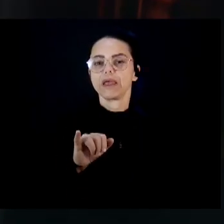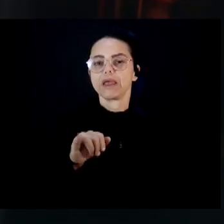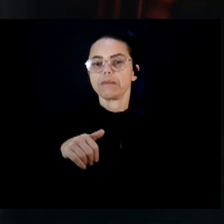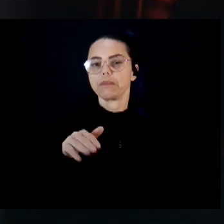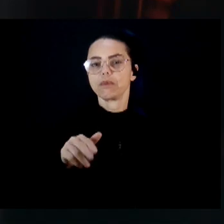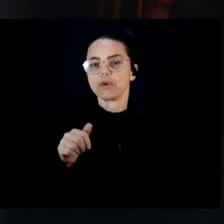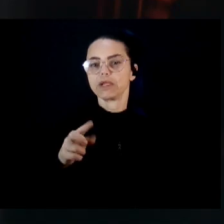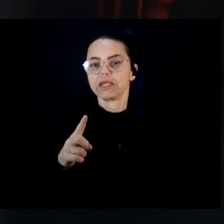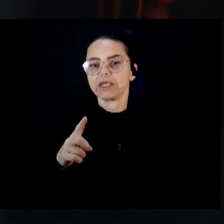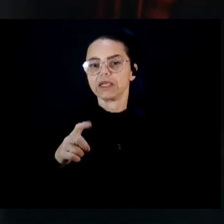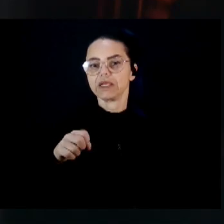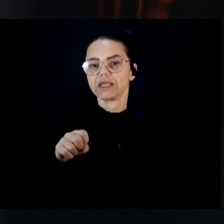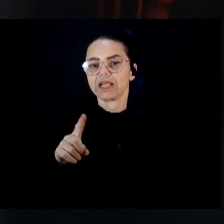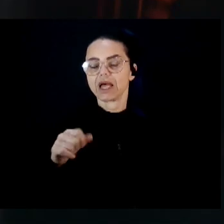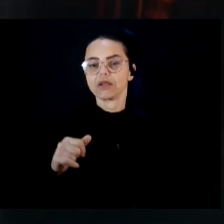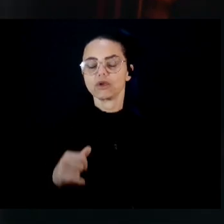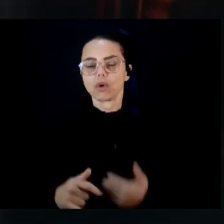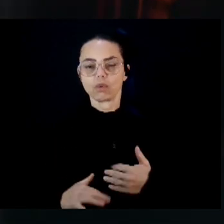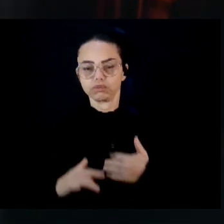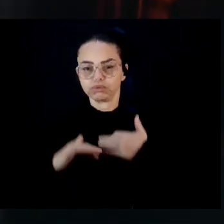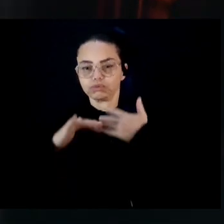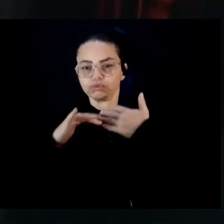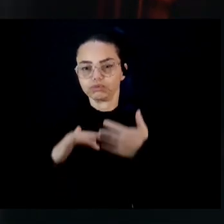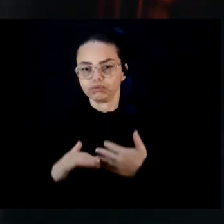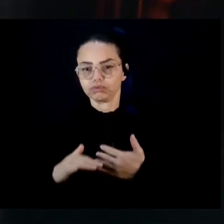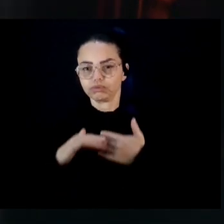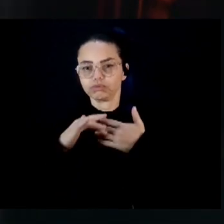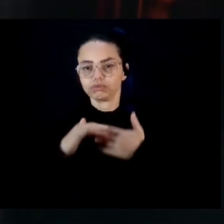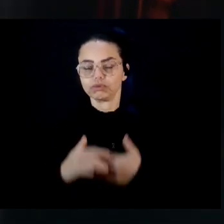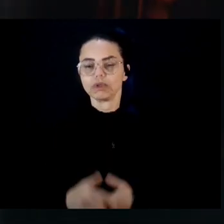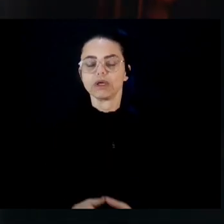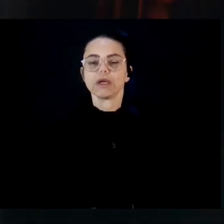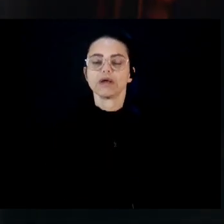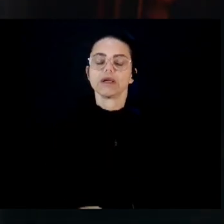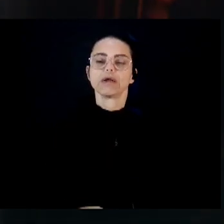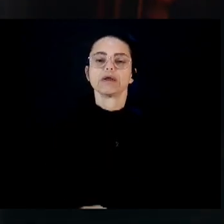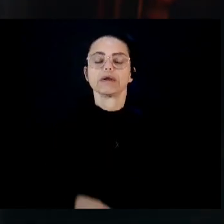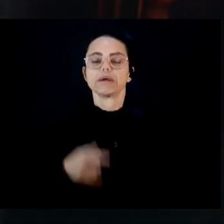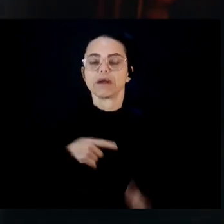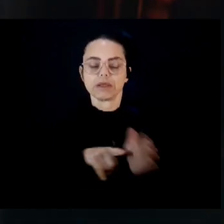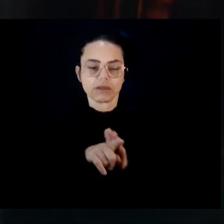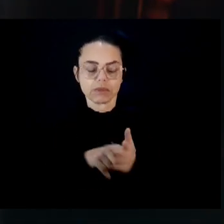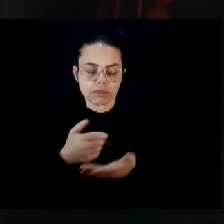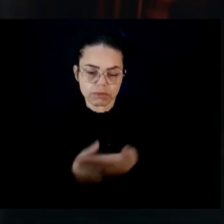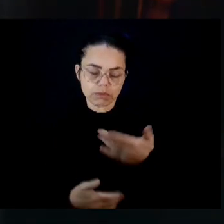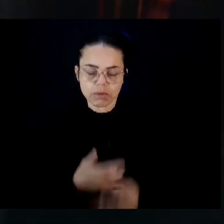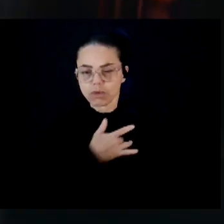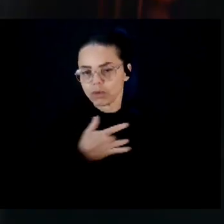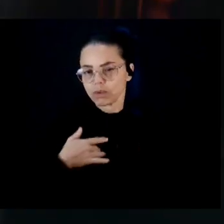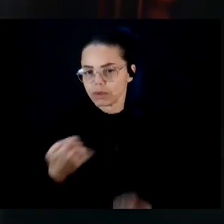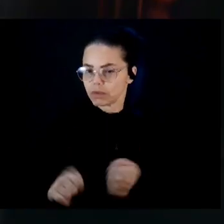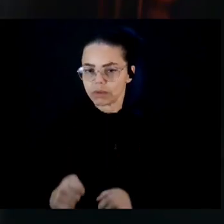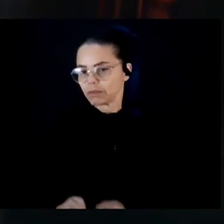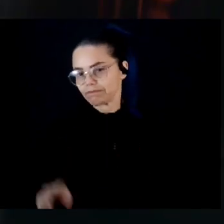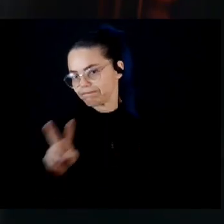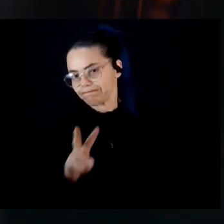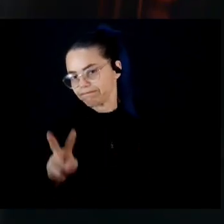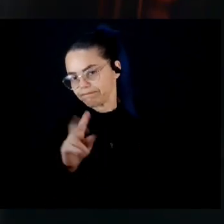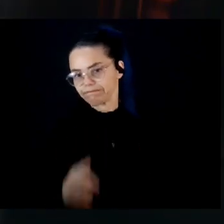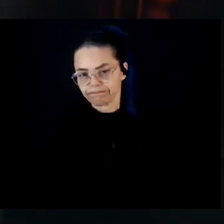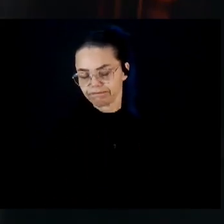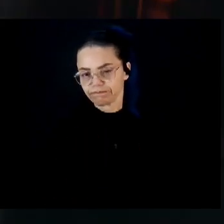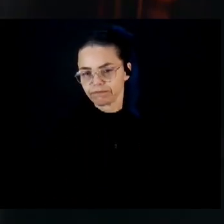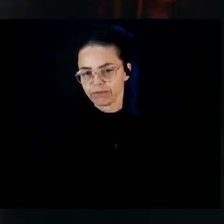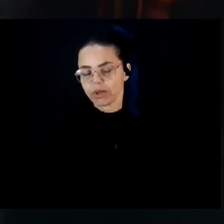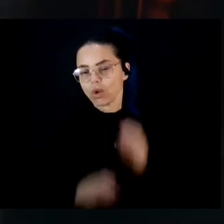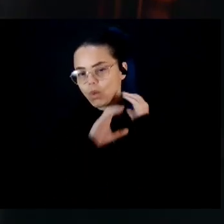organismo? O doutor falou aqui que às vezes pega alguns exames de pessoas que estão saudáveis e nem precisariam dessa suplementação, mas